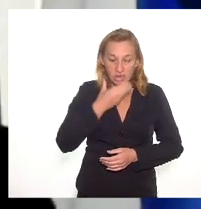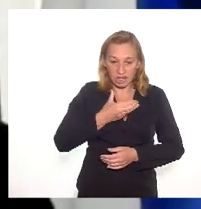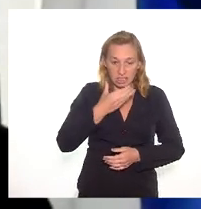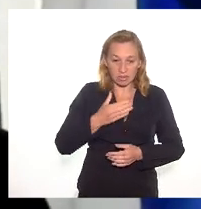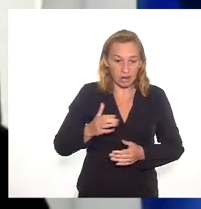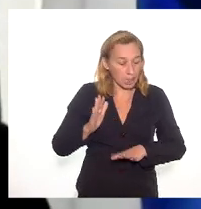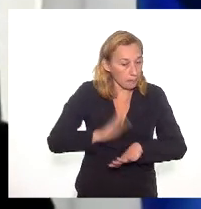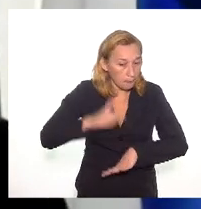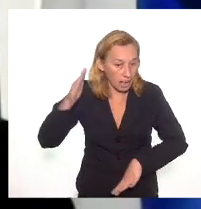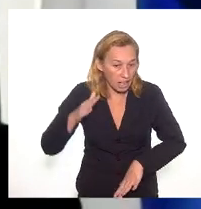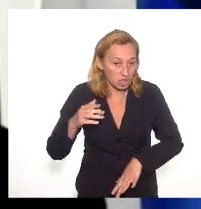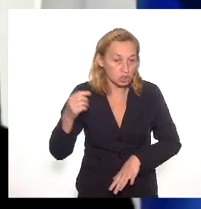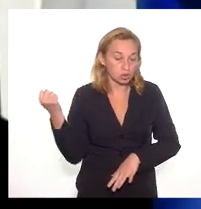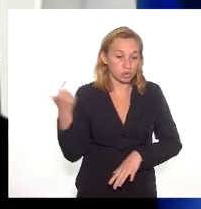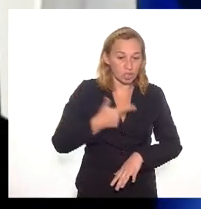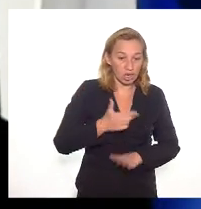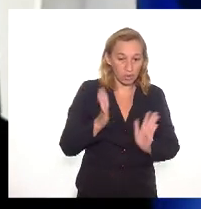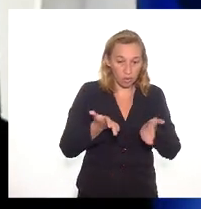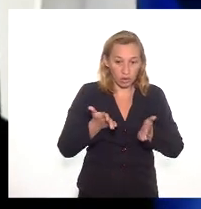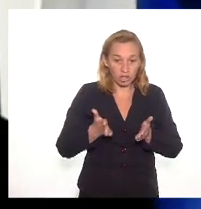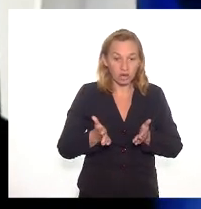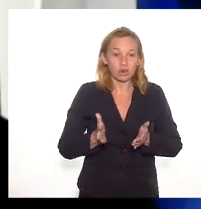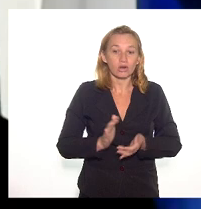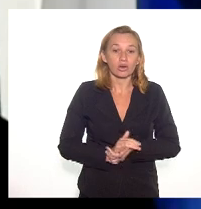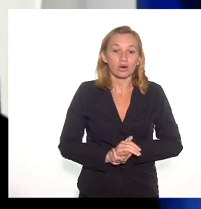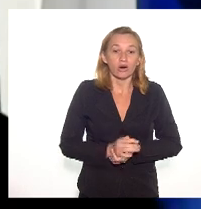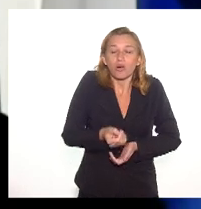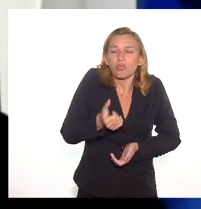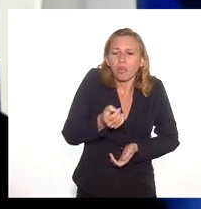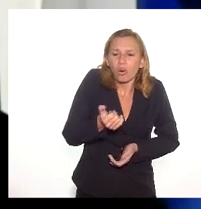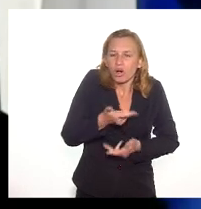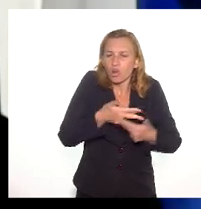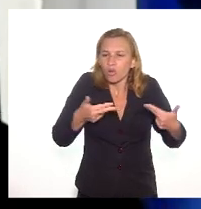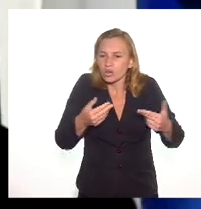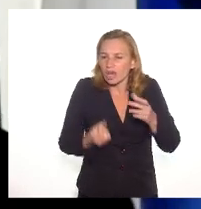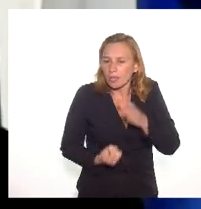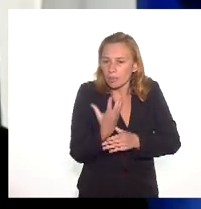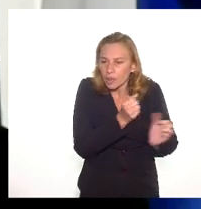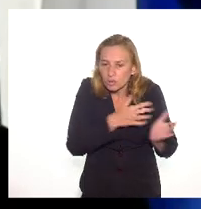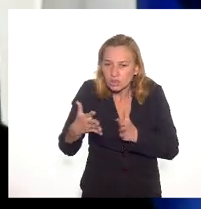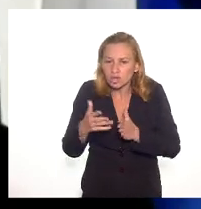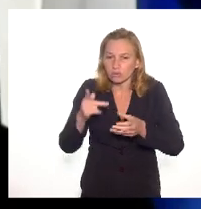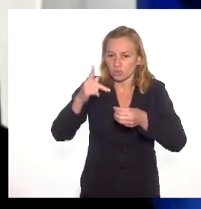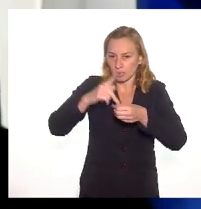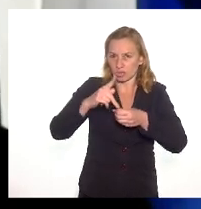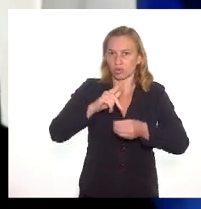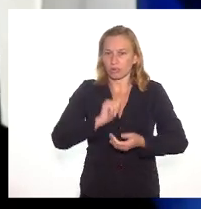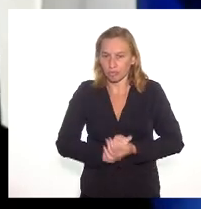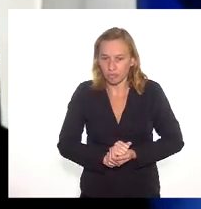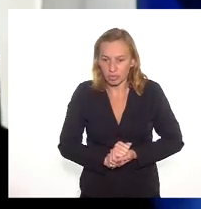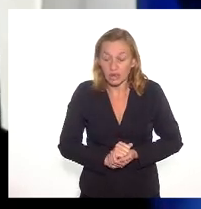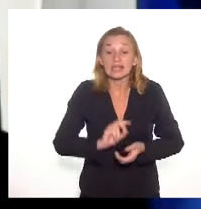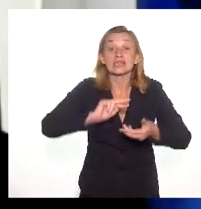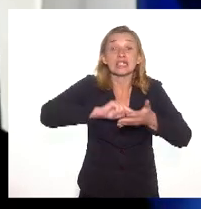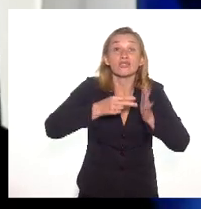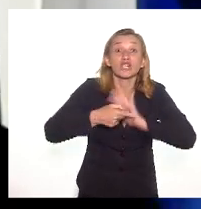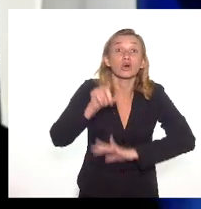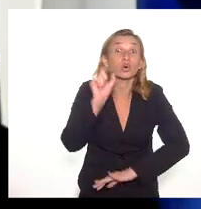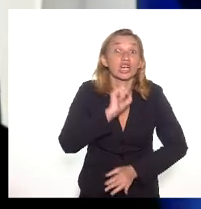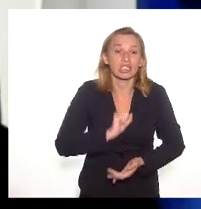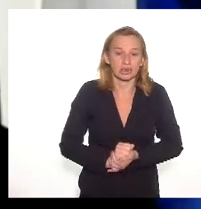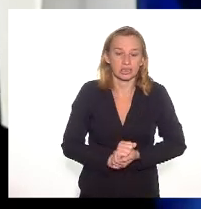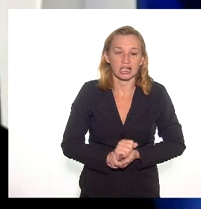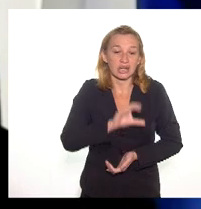primeiro trimestre. E oscilou muito pouca coisa a produção do petróleo. Significa